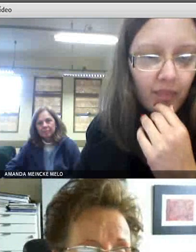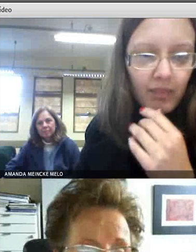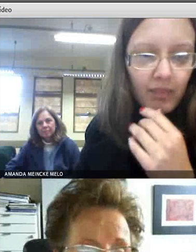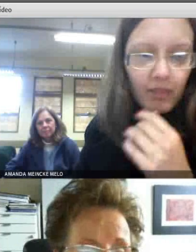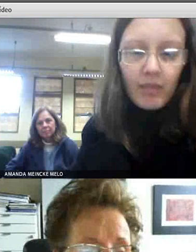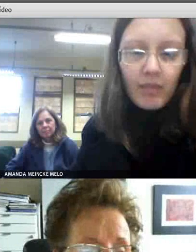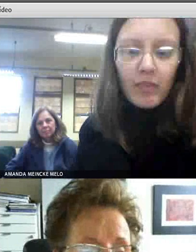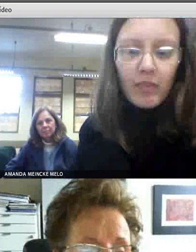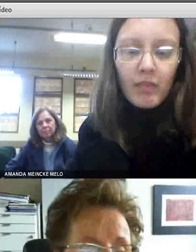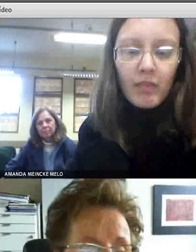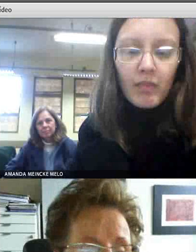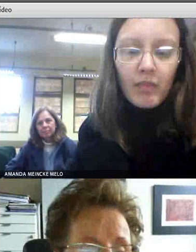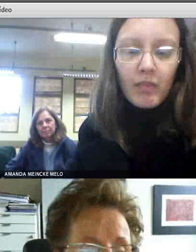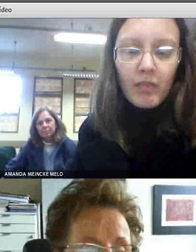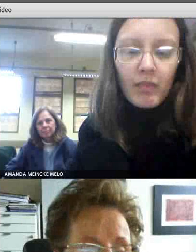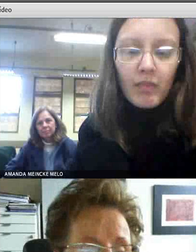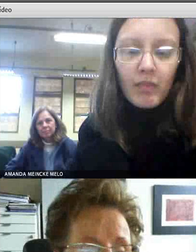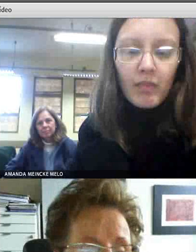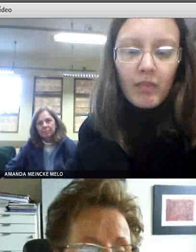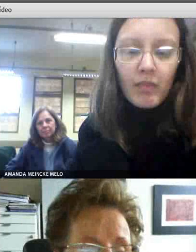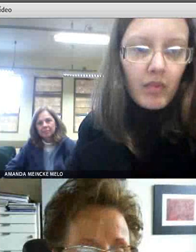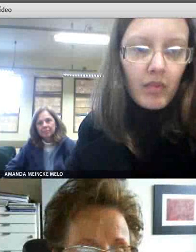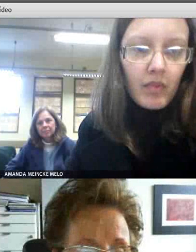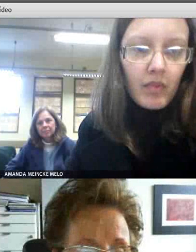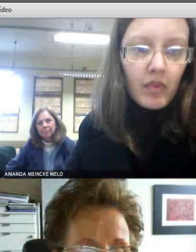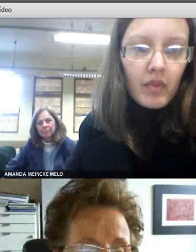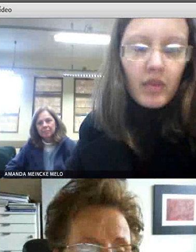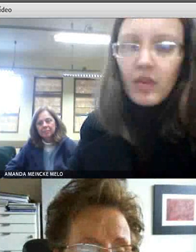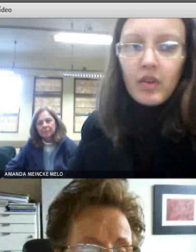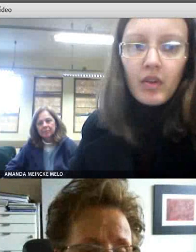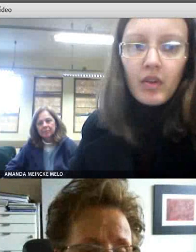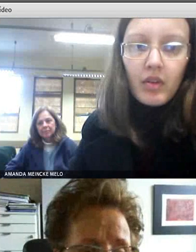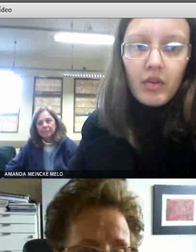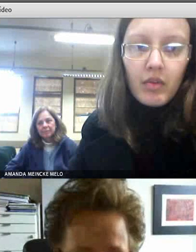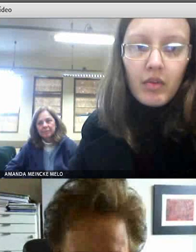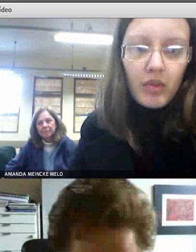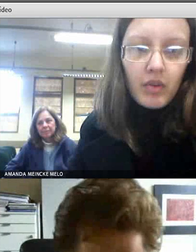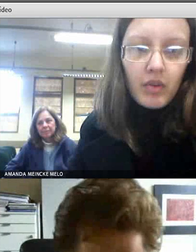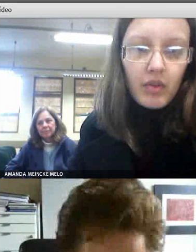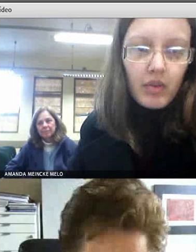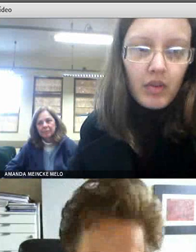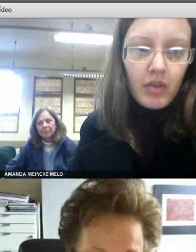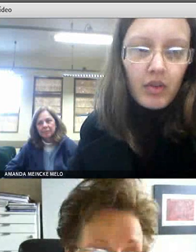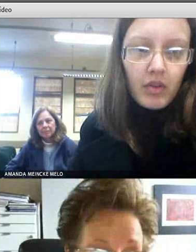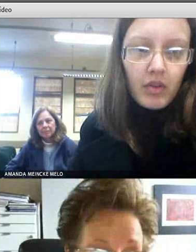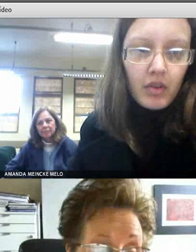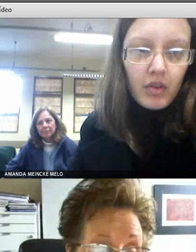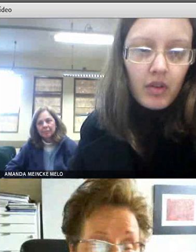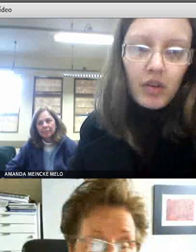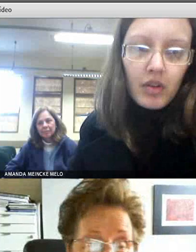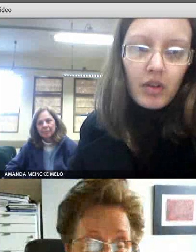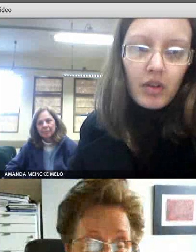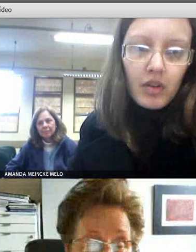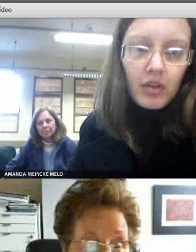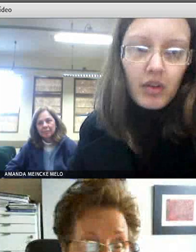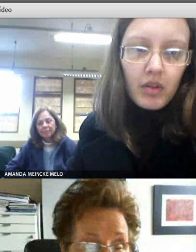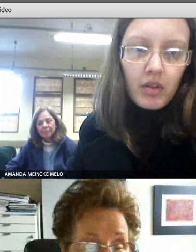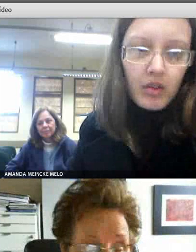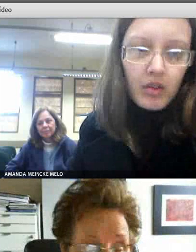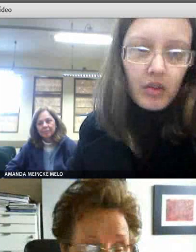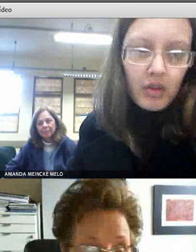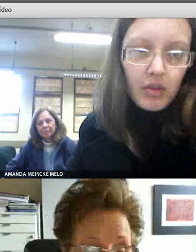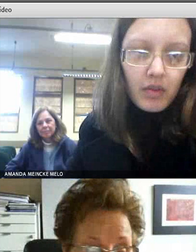Carlos Vinícius. Carlos Vinícius. Professores, eu como aluno peço muito que desafiem seus alunos sempre. Ah! Eu sou extremamente grato a